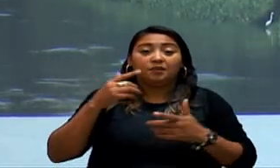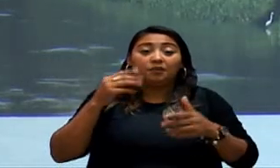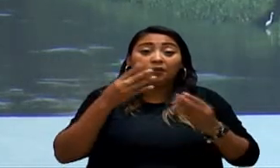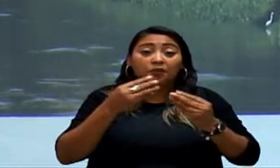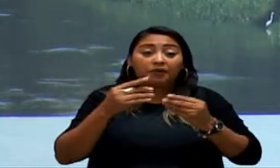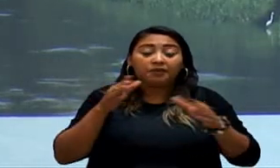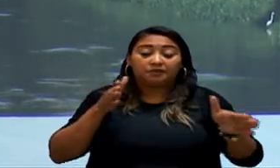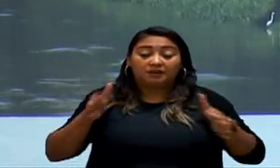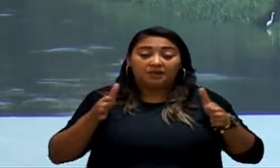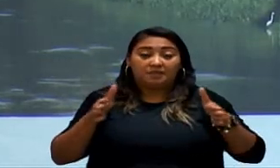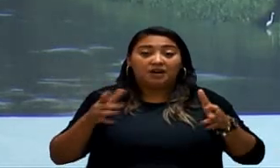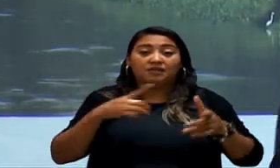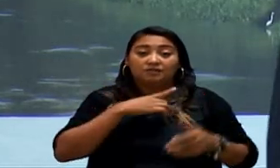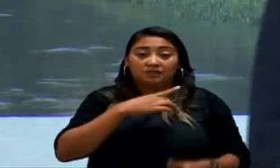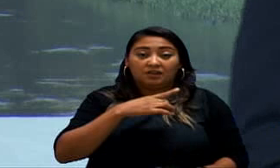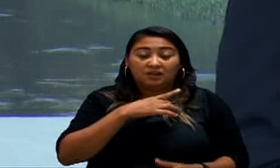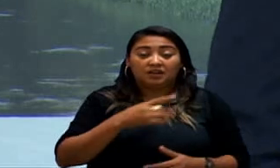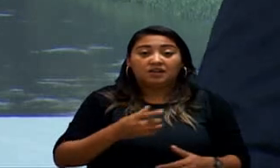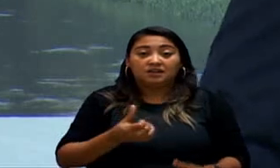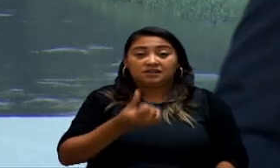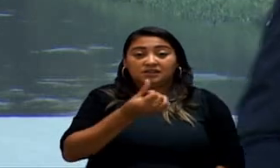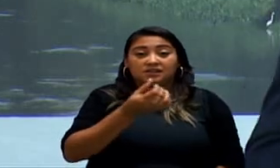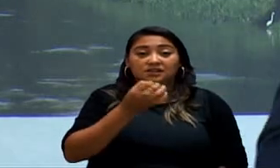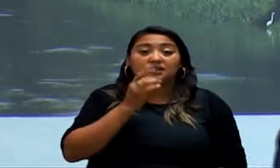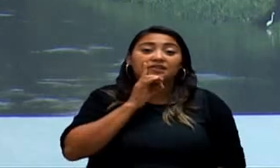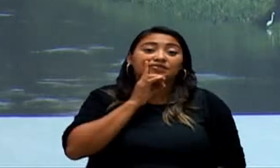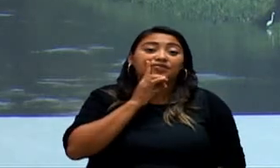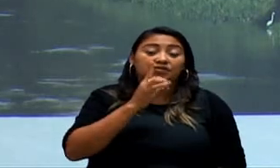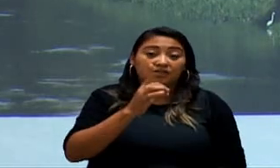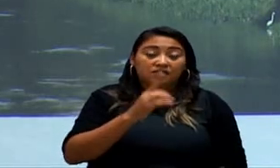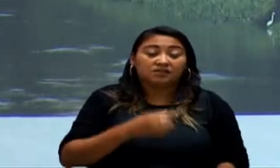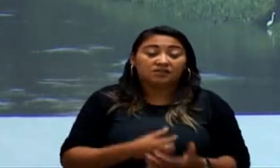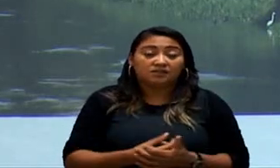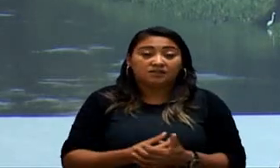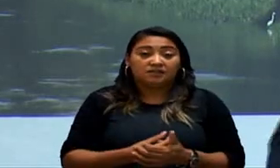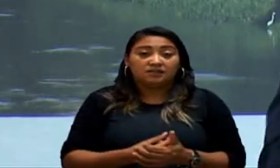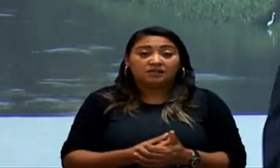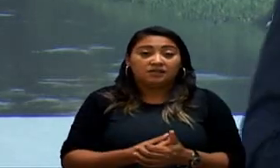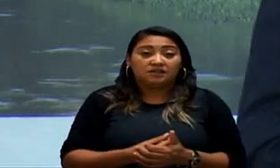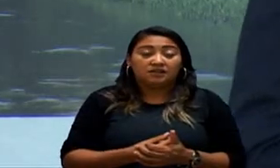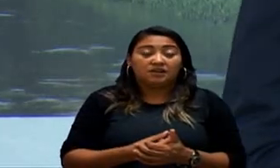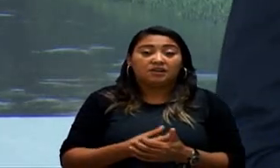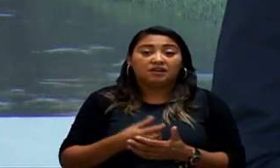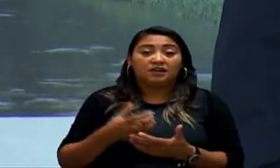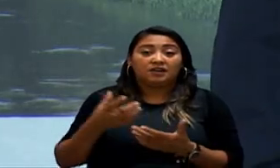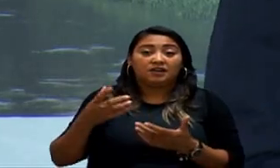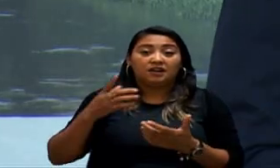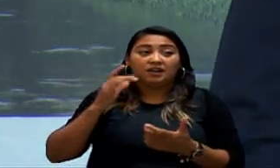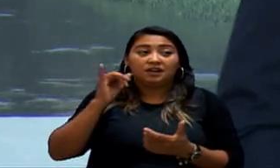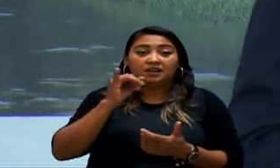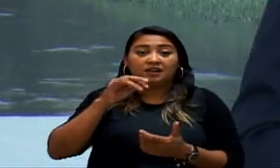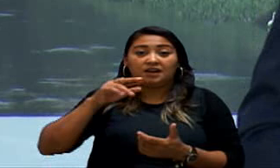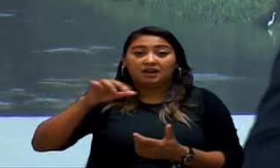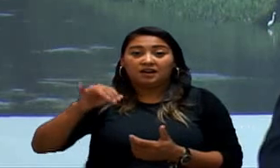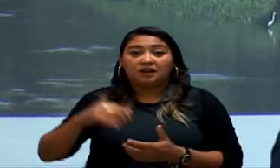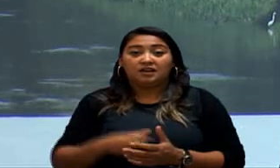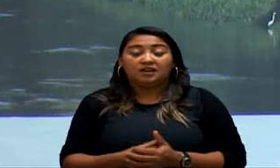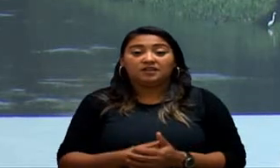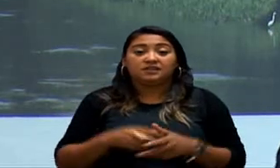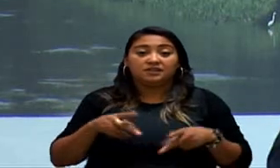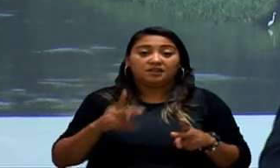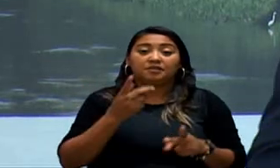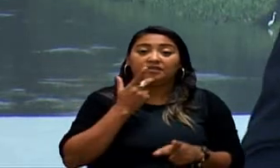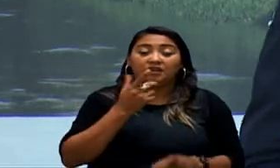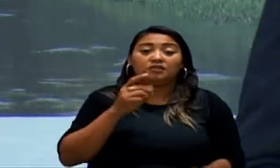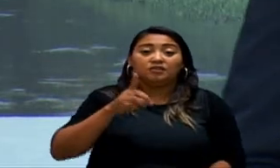nosso mandato. Em apenas 60 dias de mandato aí, Deus preparou, Yara, eu sempre coloco Deus na frente de tudo, eu já